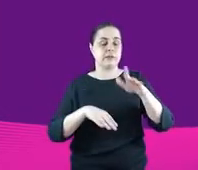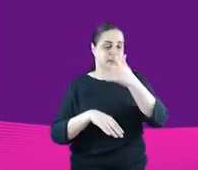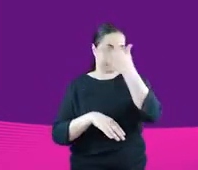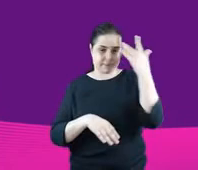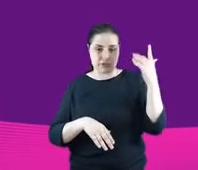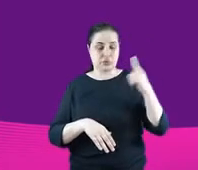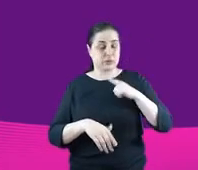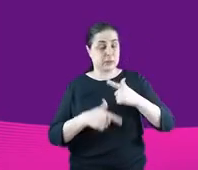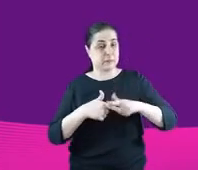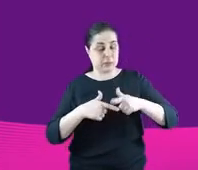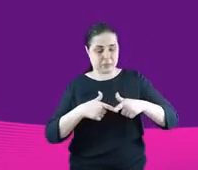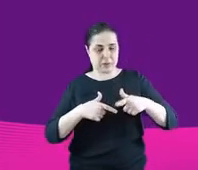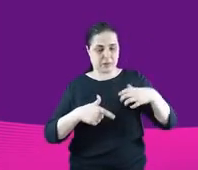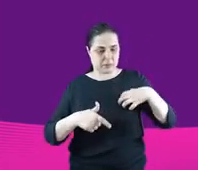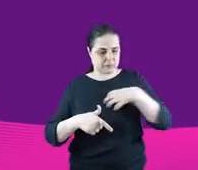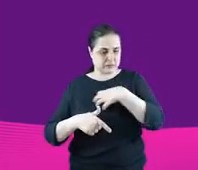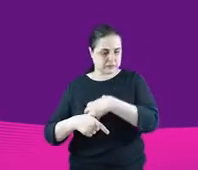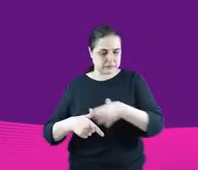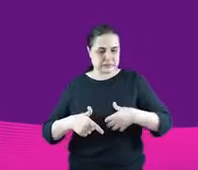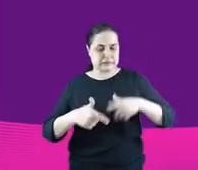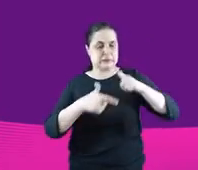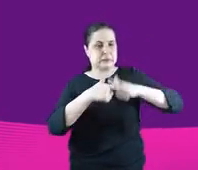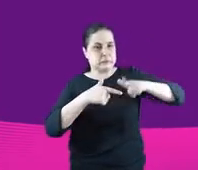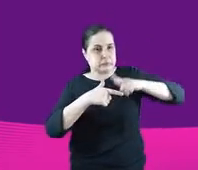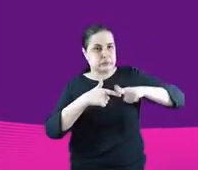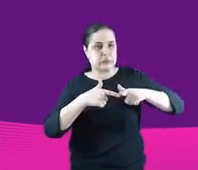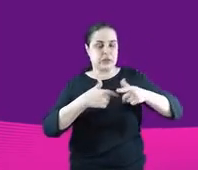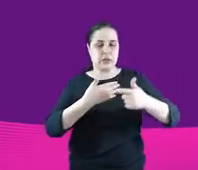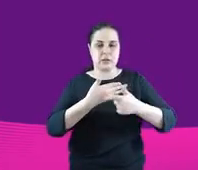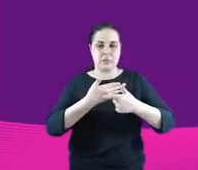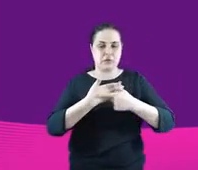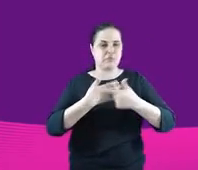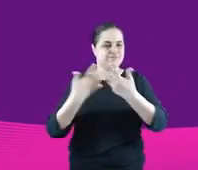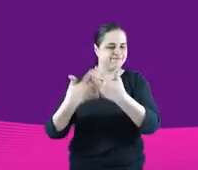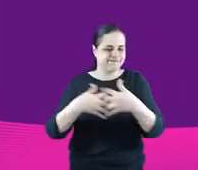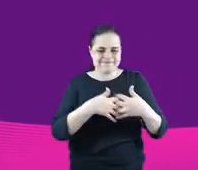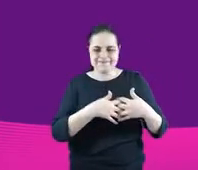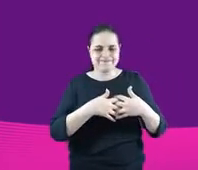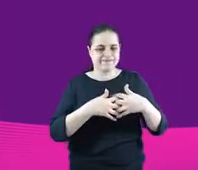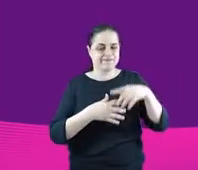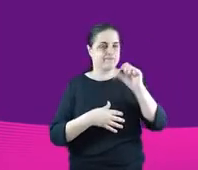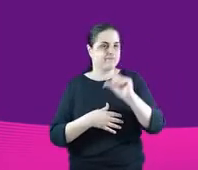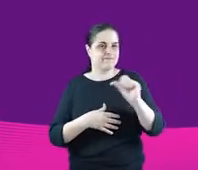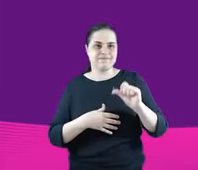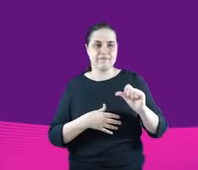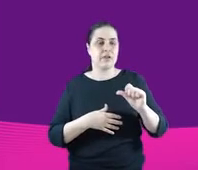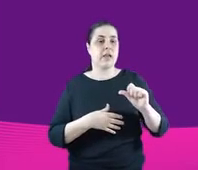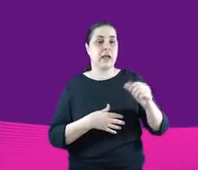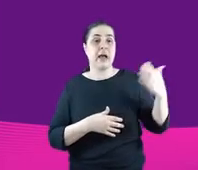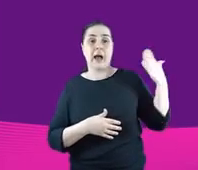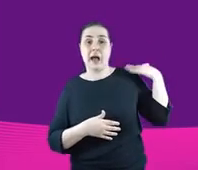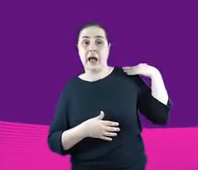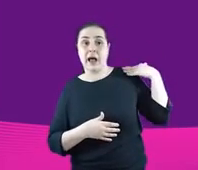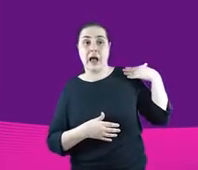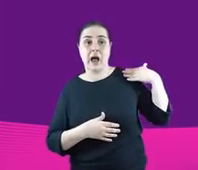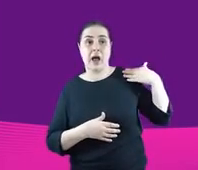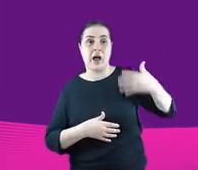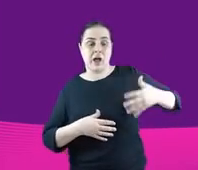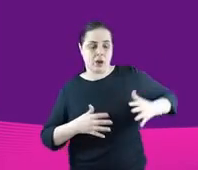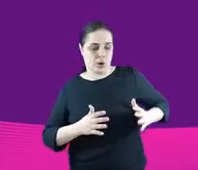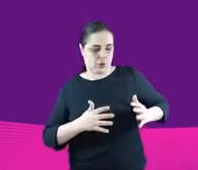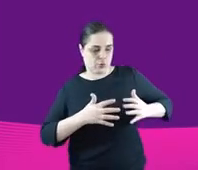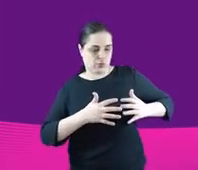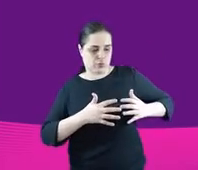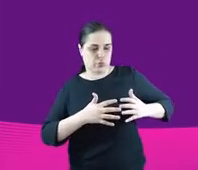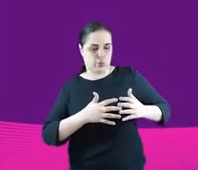fratura de costela, que eu já vi há algum tempo atrás, mas recentemente eu nunca mais vi, mas linfedema e fibrose,